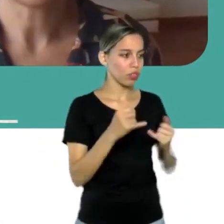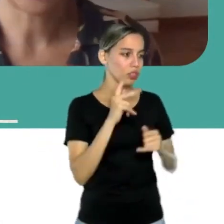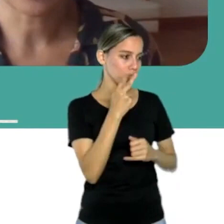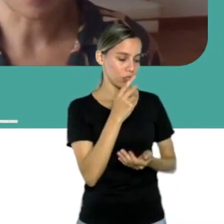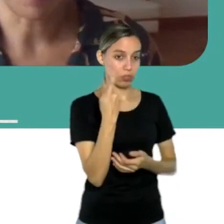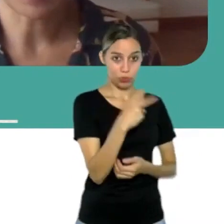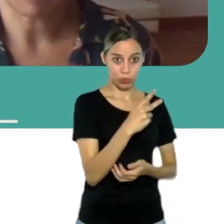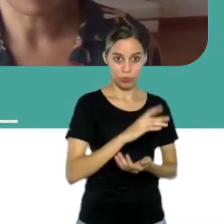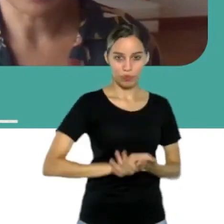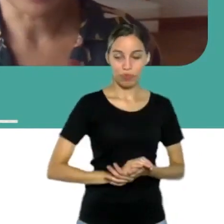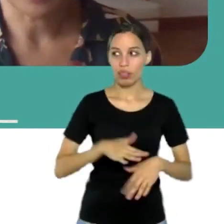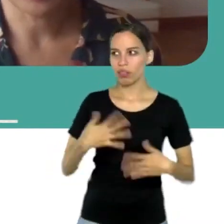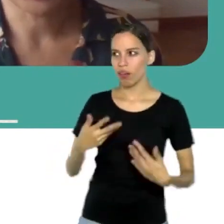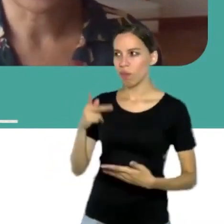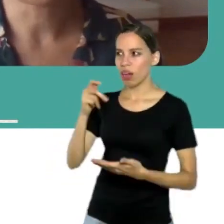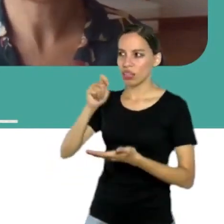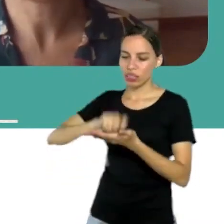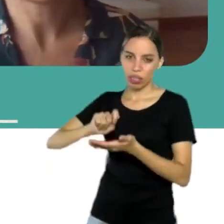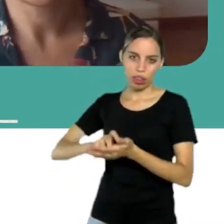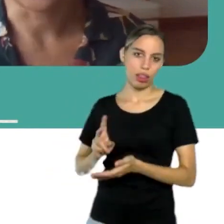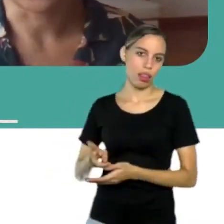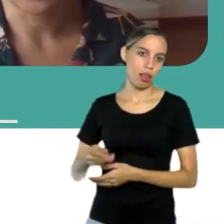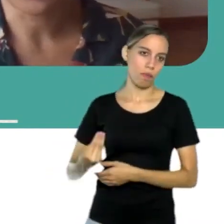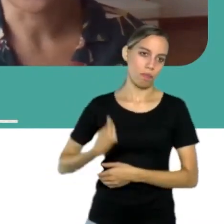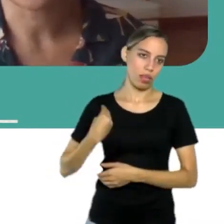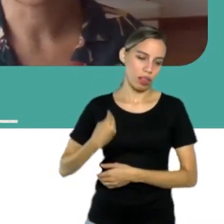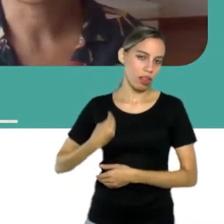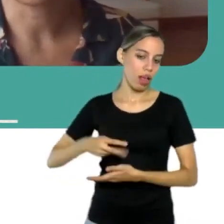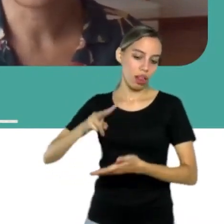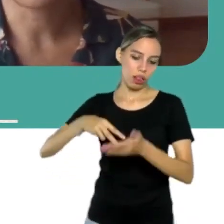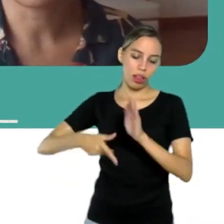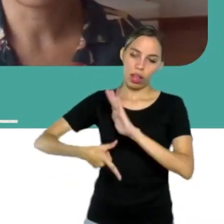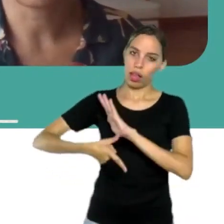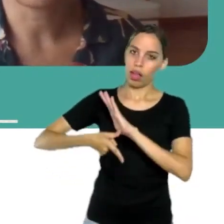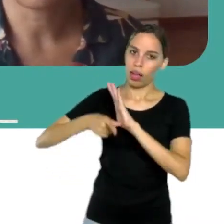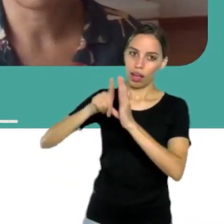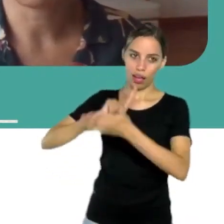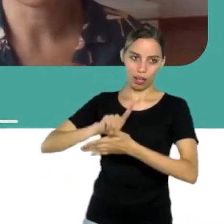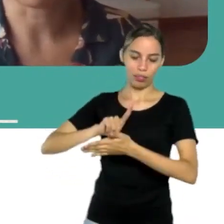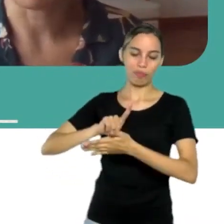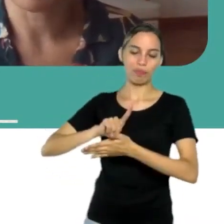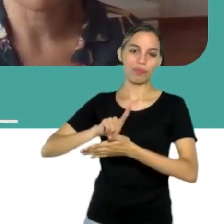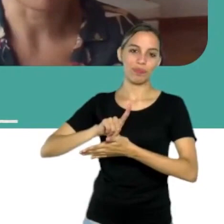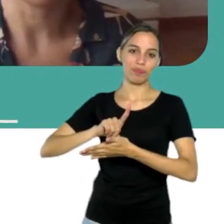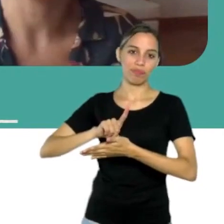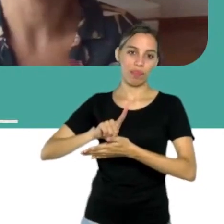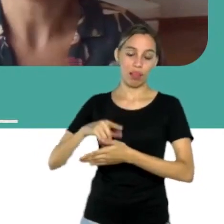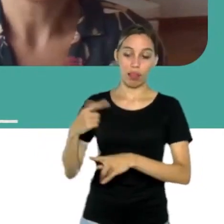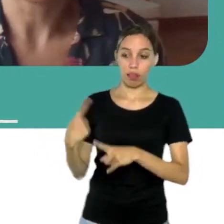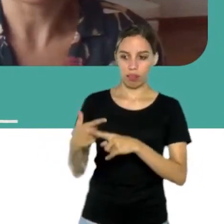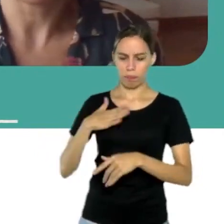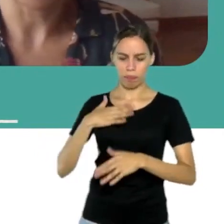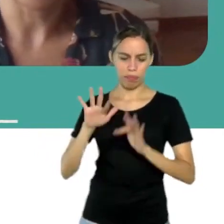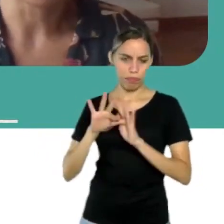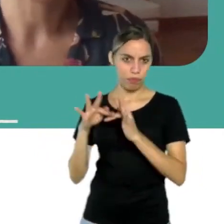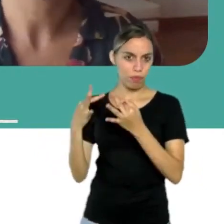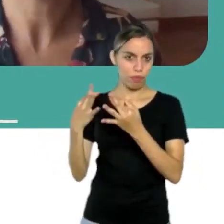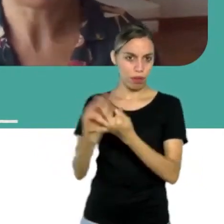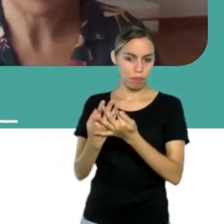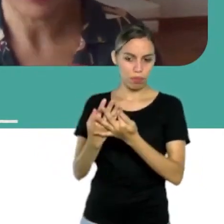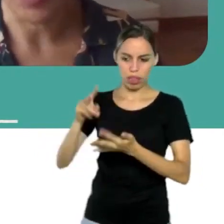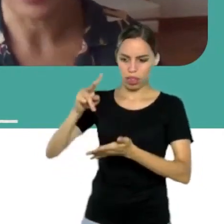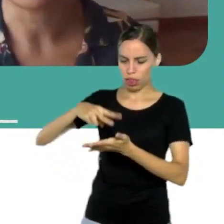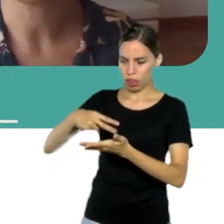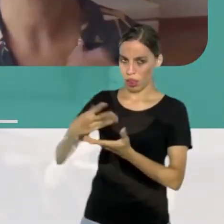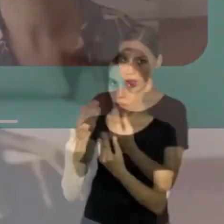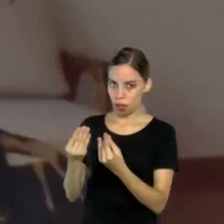A escrita acho que sempre teve presente, a leitura antes disso, né? Assim, minha família é uma família que lê muito,